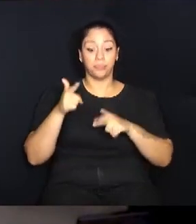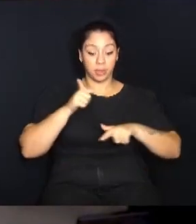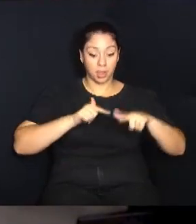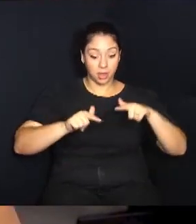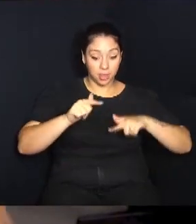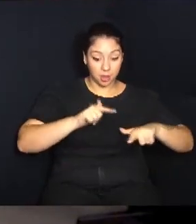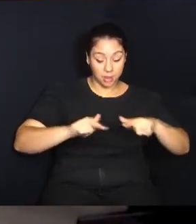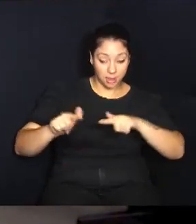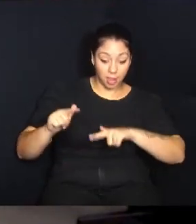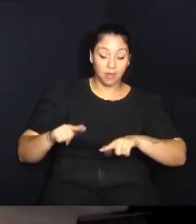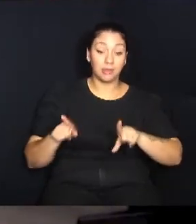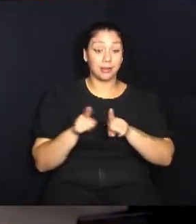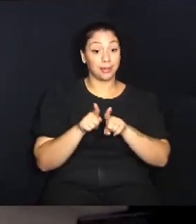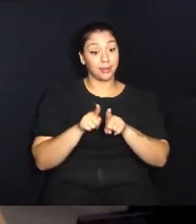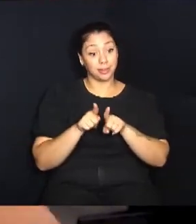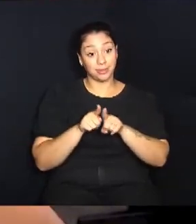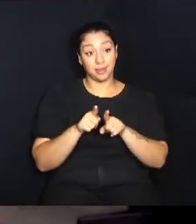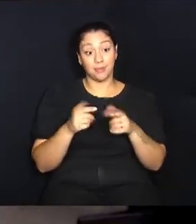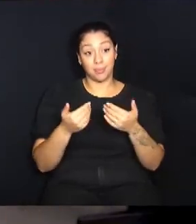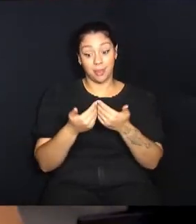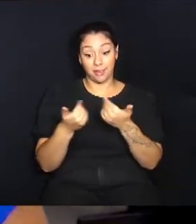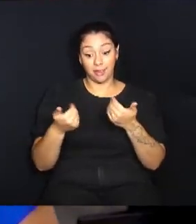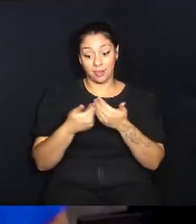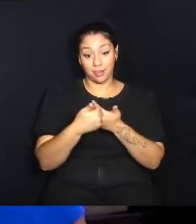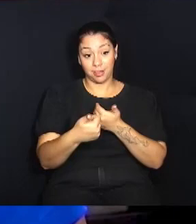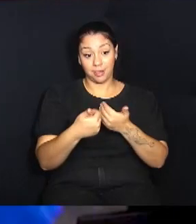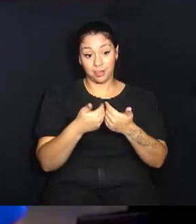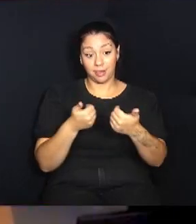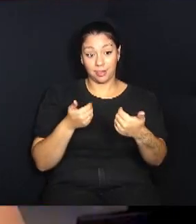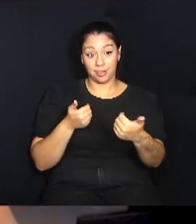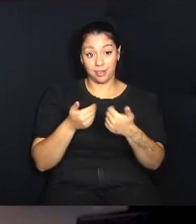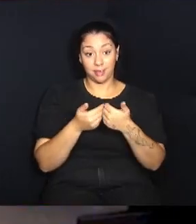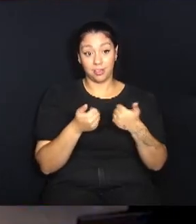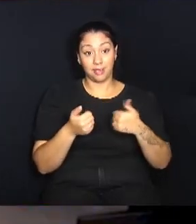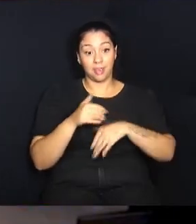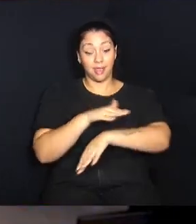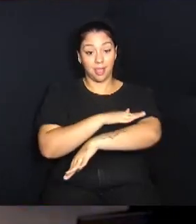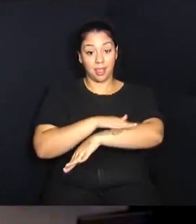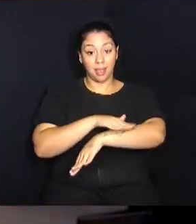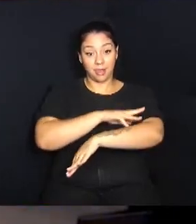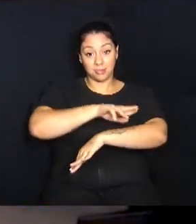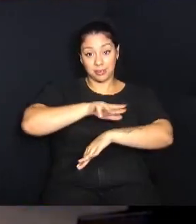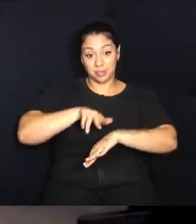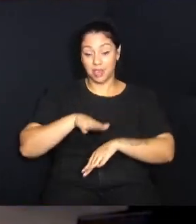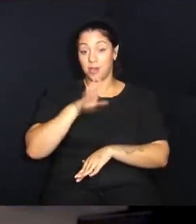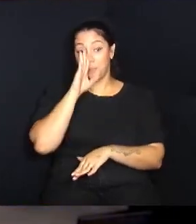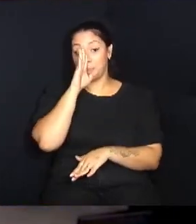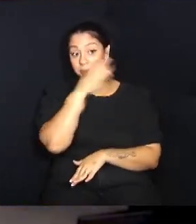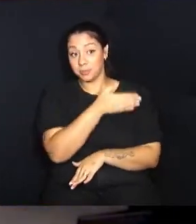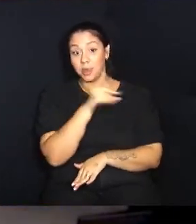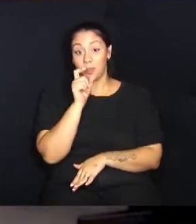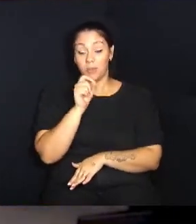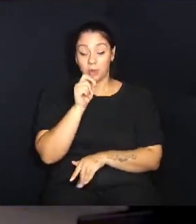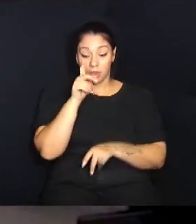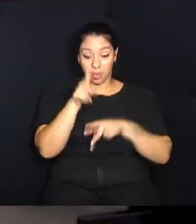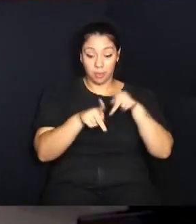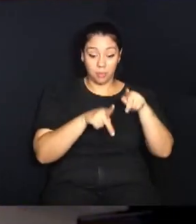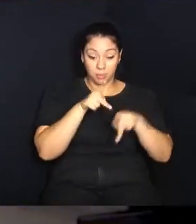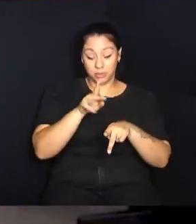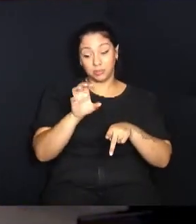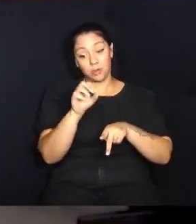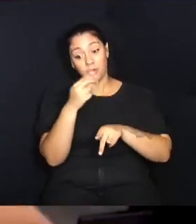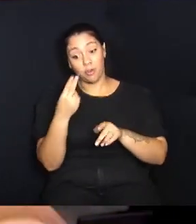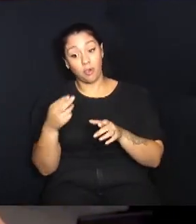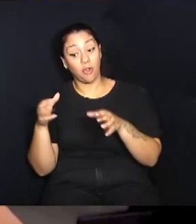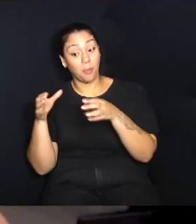de higienização social, política, econômica, de expulsão, principalmente de uma população ou de uma comunidade que não é